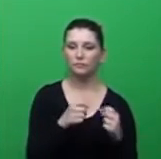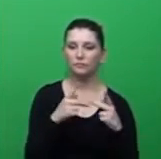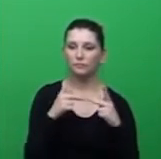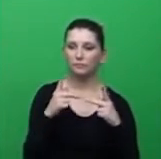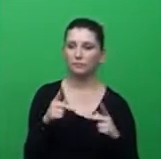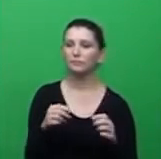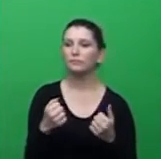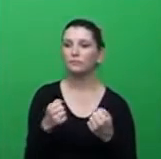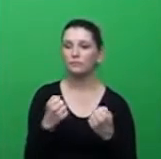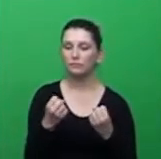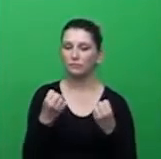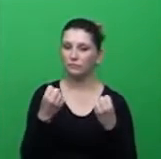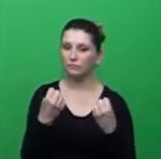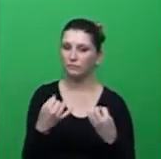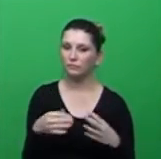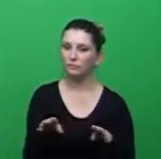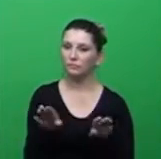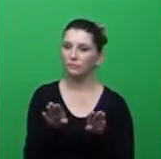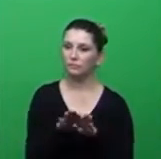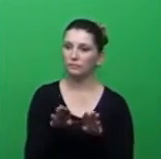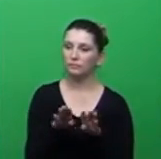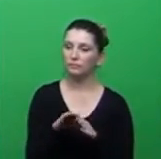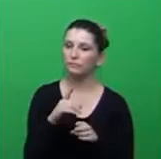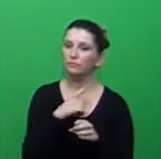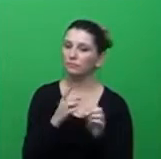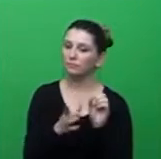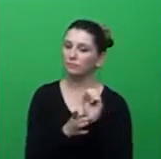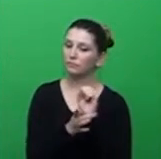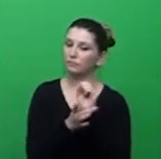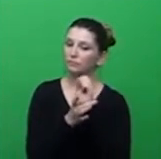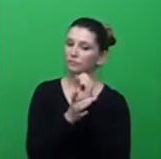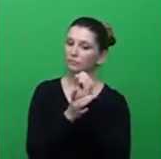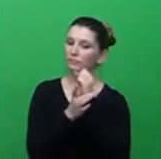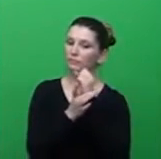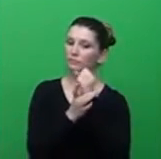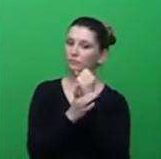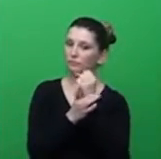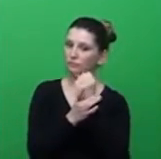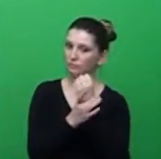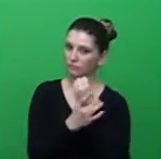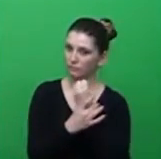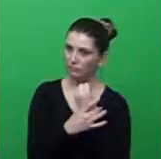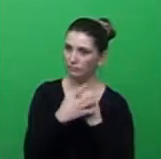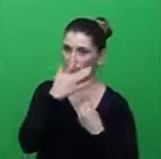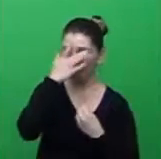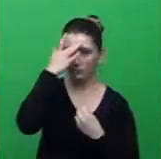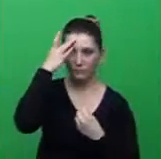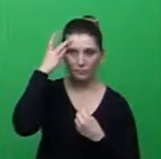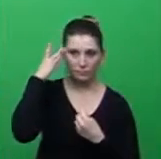engrenagem para, por exemplo, garantir o direito de dignidade dos catadores do município, por exemplo.